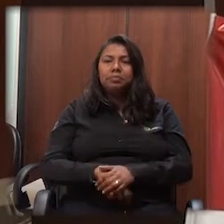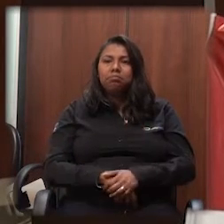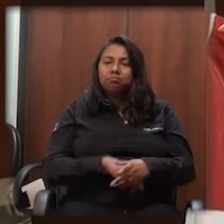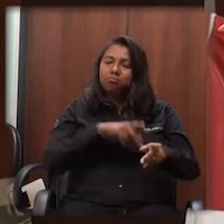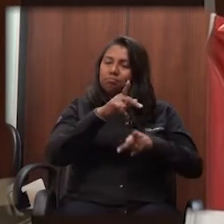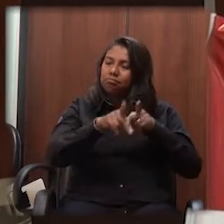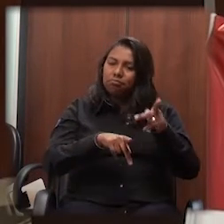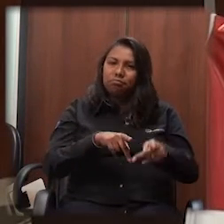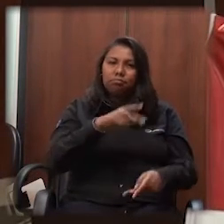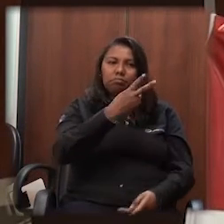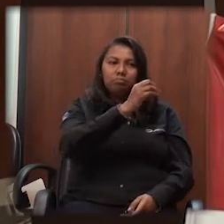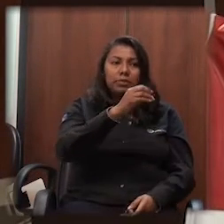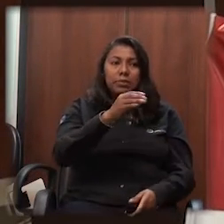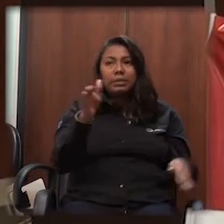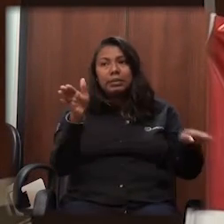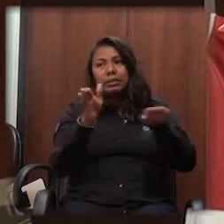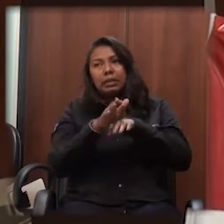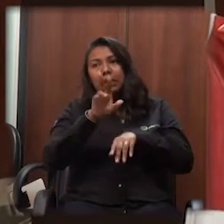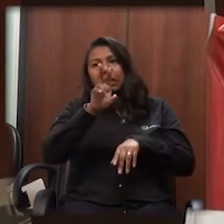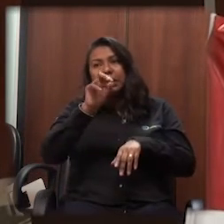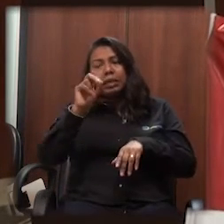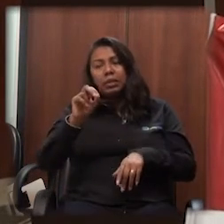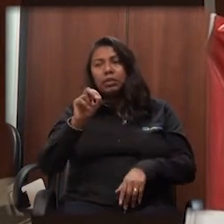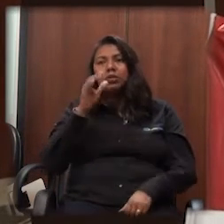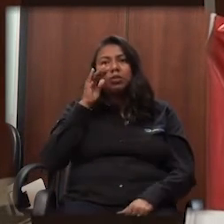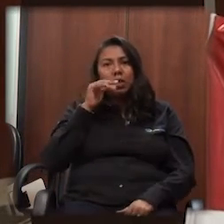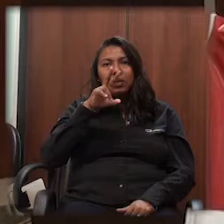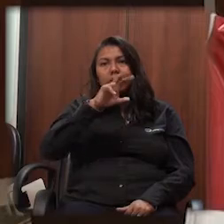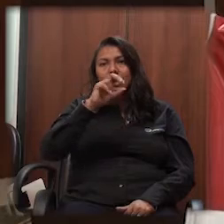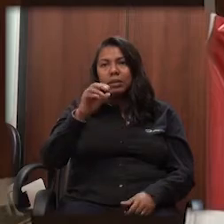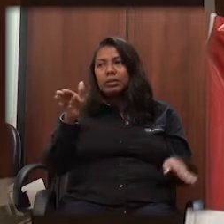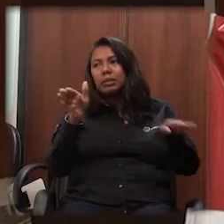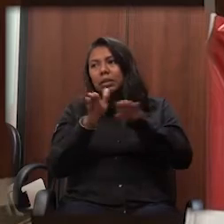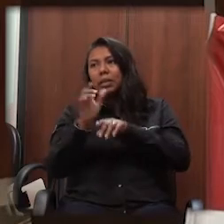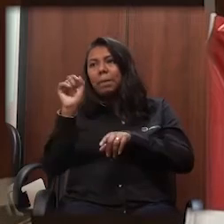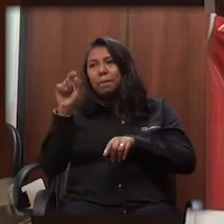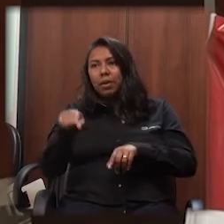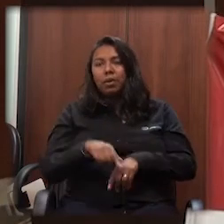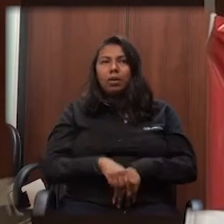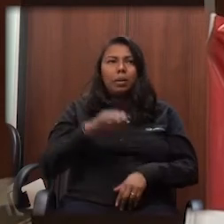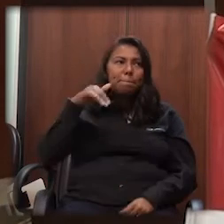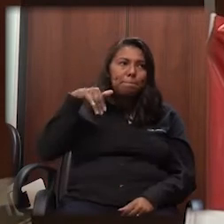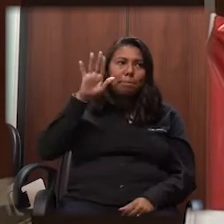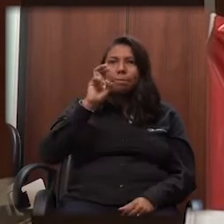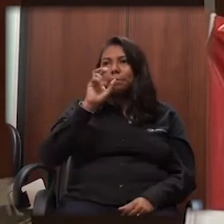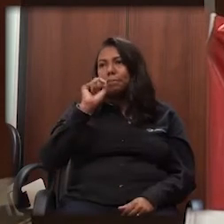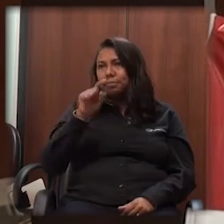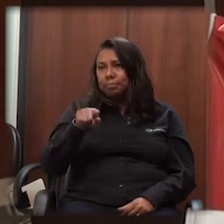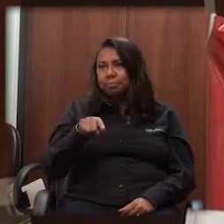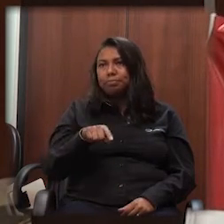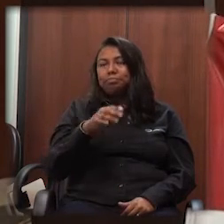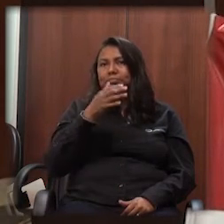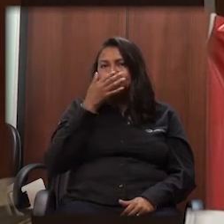dessas instituições, de 200 a 500 funcionários, de 500 a 1.000 funcionários, de 1.000 a 5.000 e acima de 5.000. Então, um universo